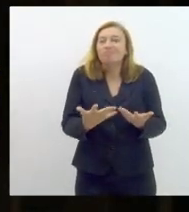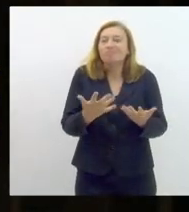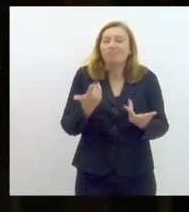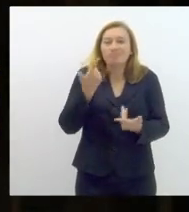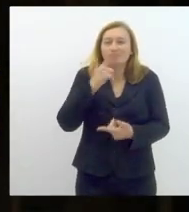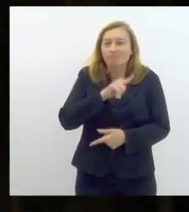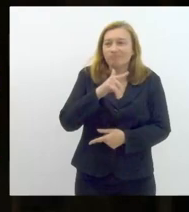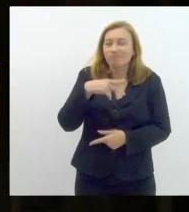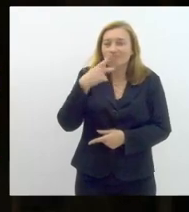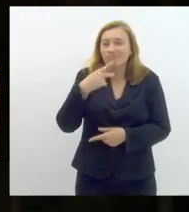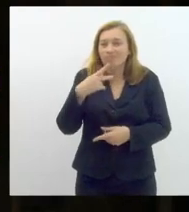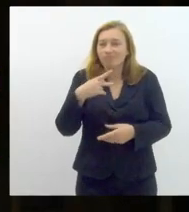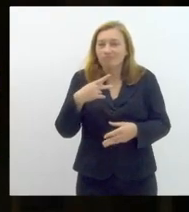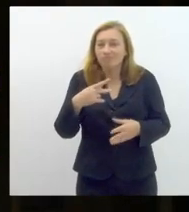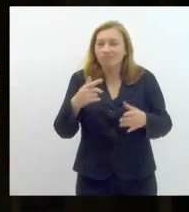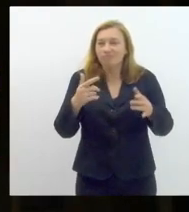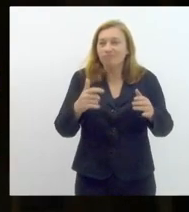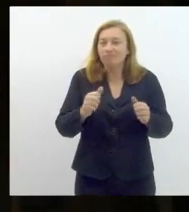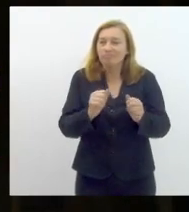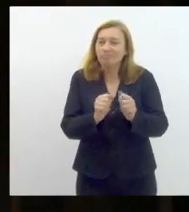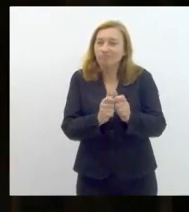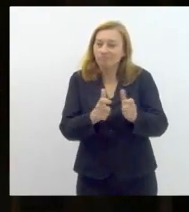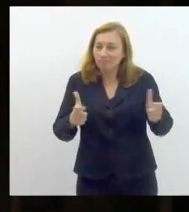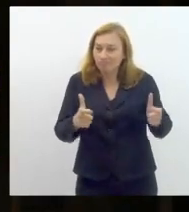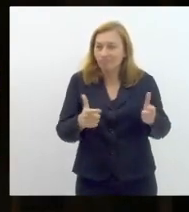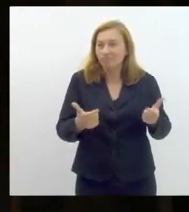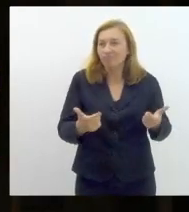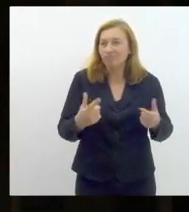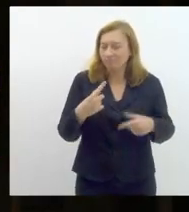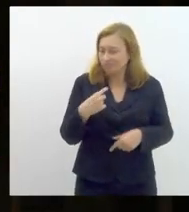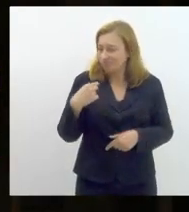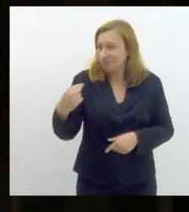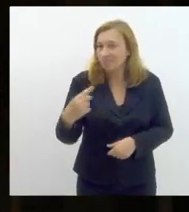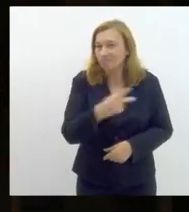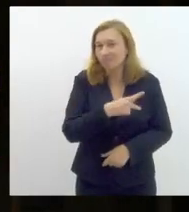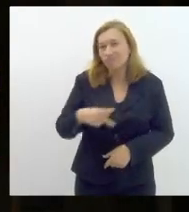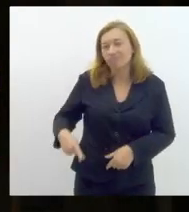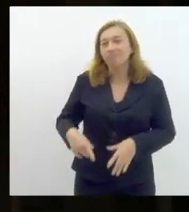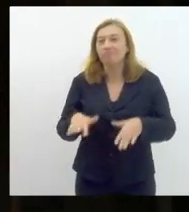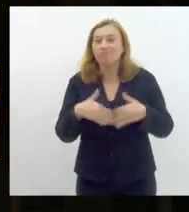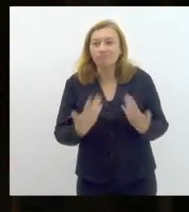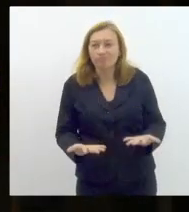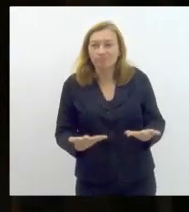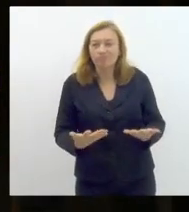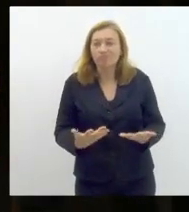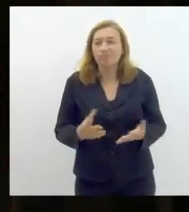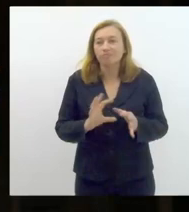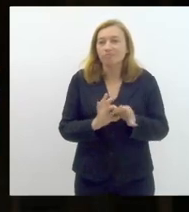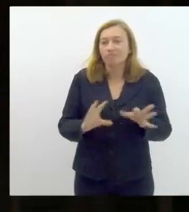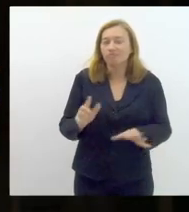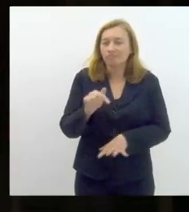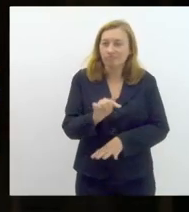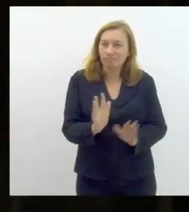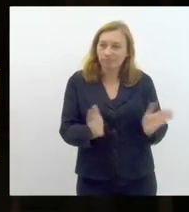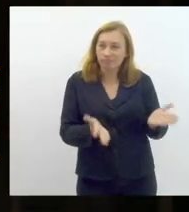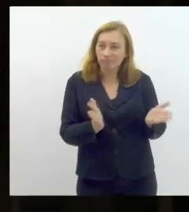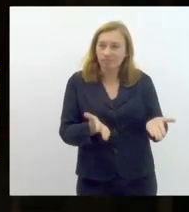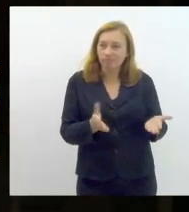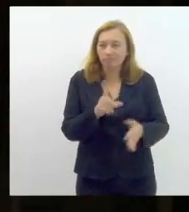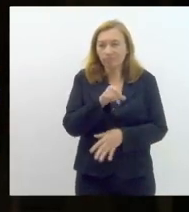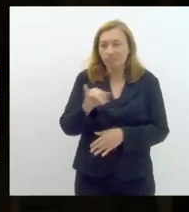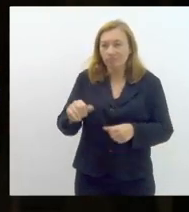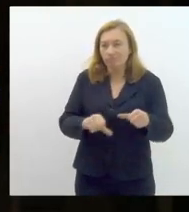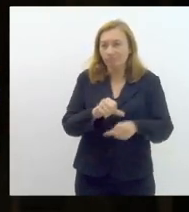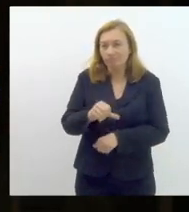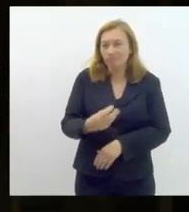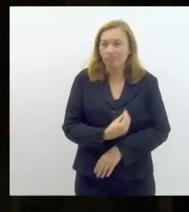consegui falar para uma plateia bem grande e ser eleita presidente. Então, o que eu quero deixar para vocês hoje é que hoje é um dia que vai mudar